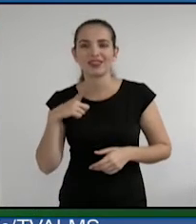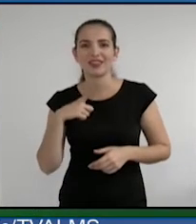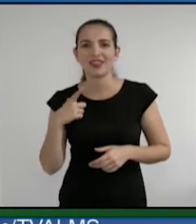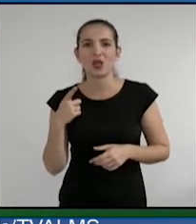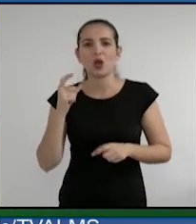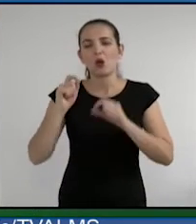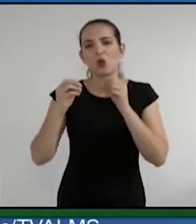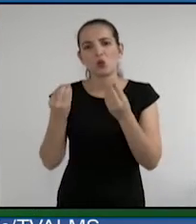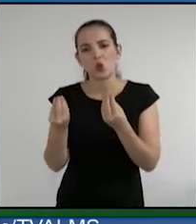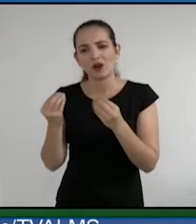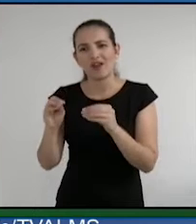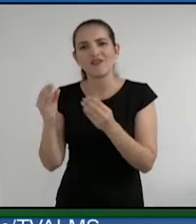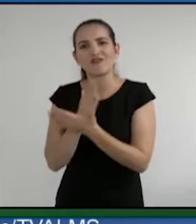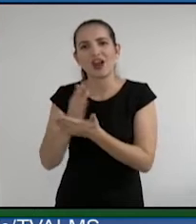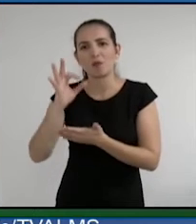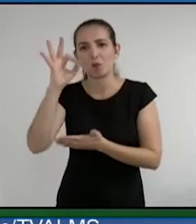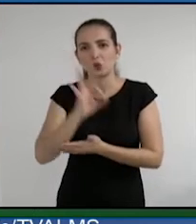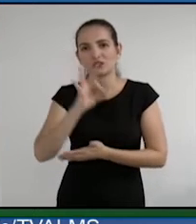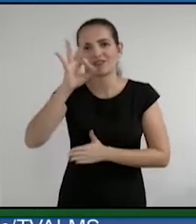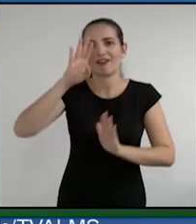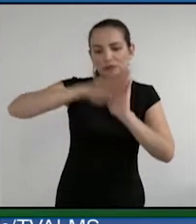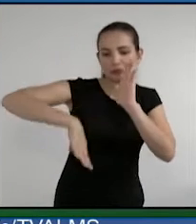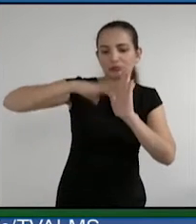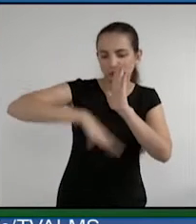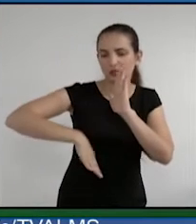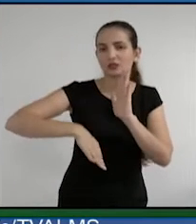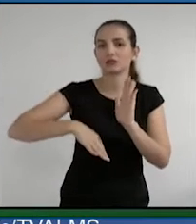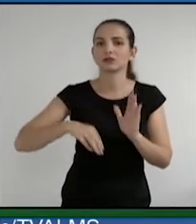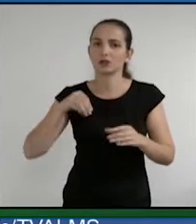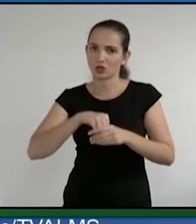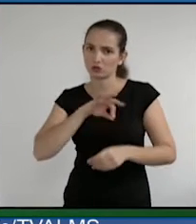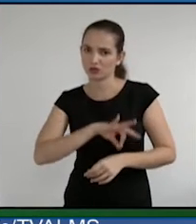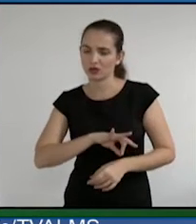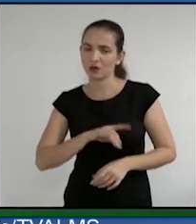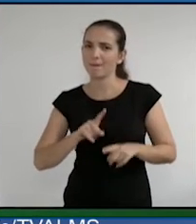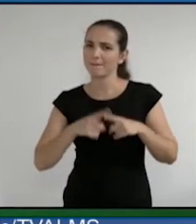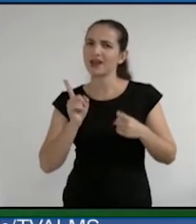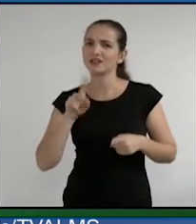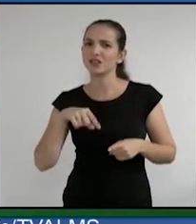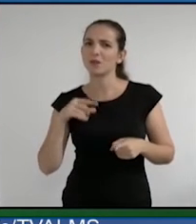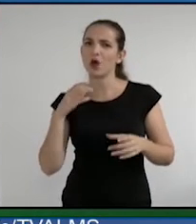seus possíveis reajustes. Mas fomos mal entendidos.